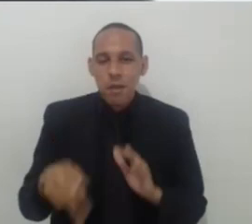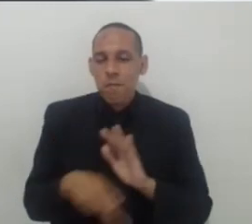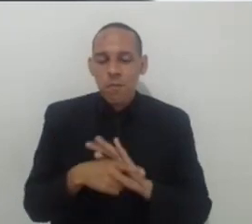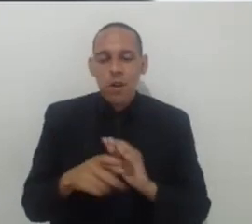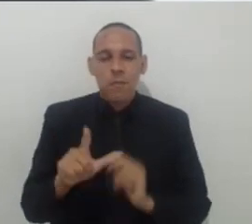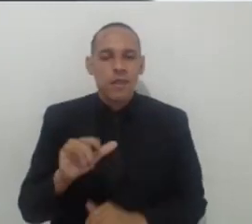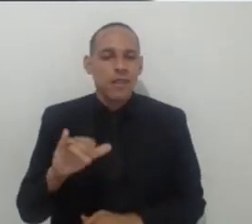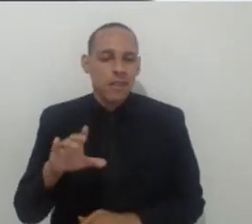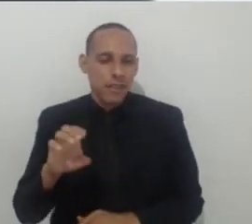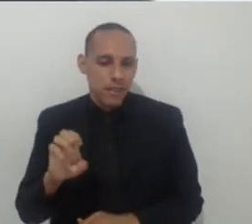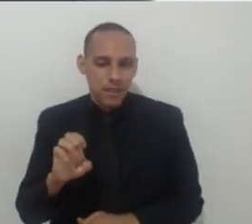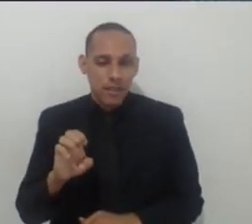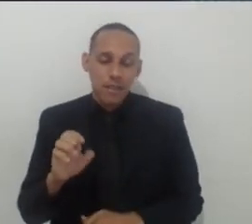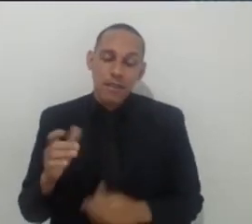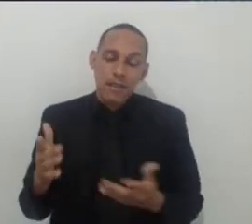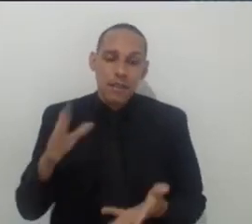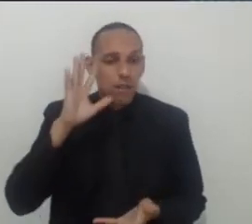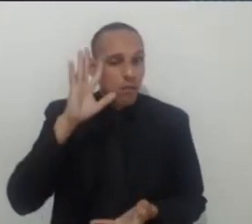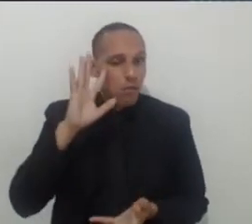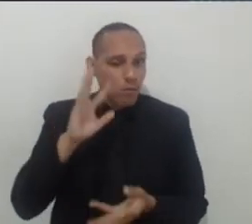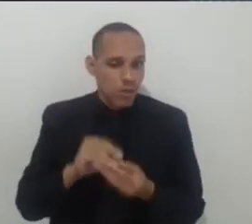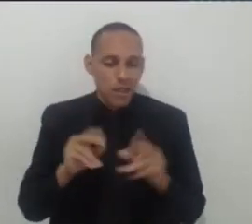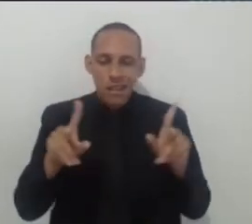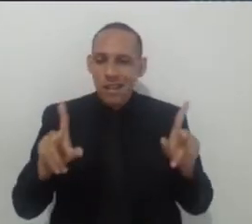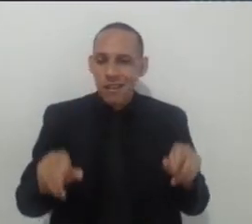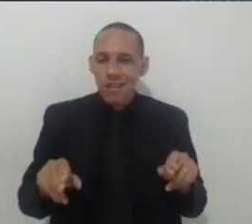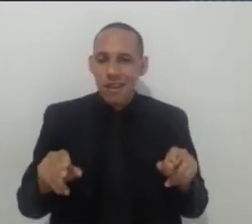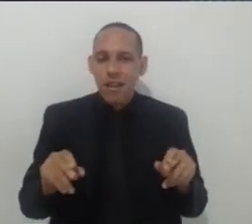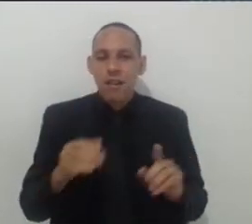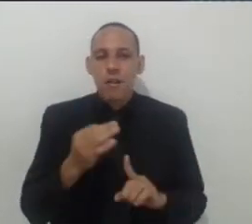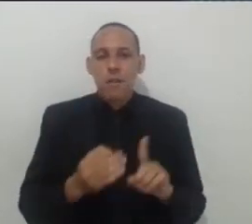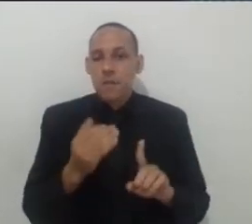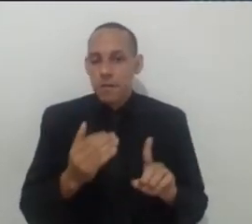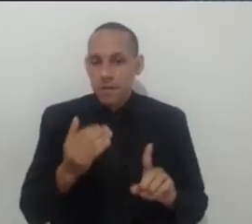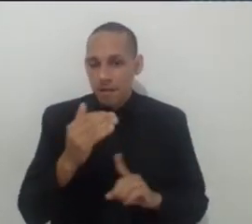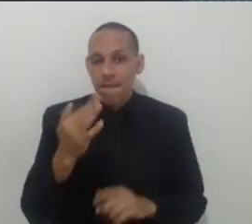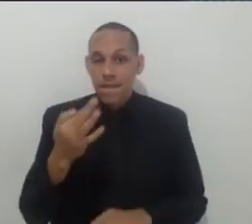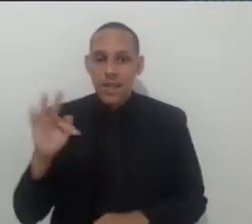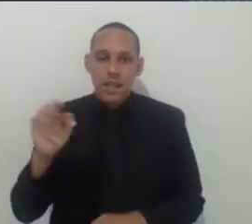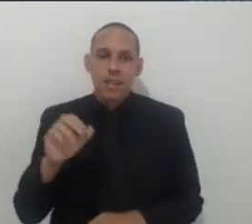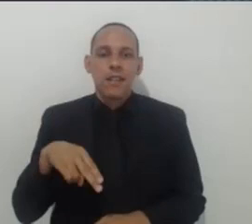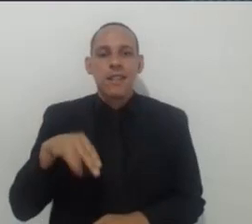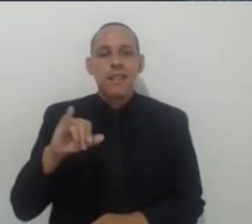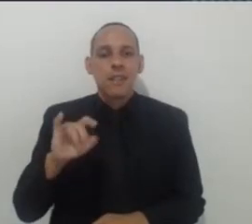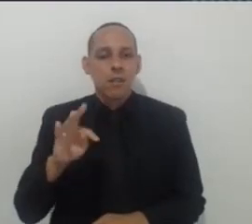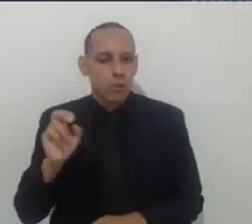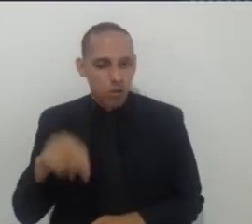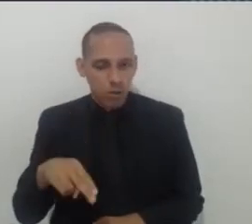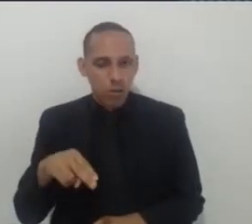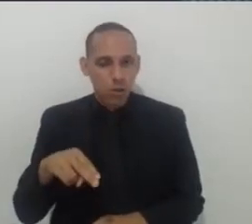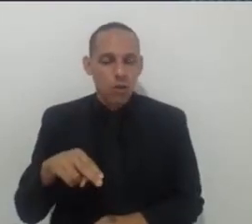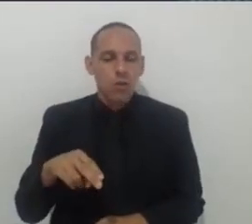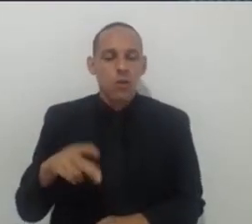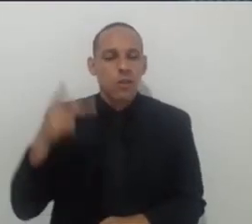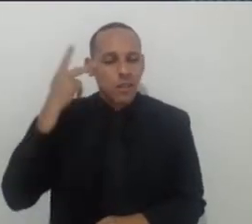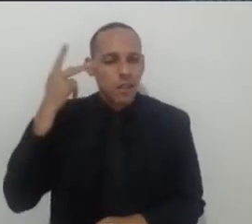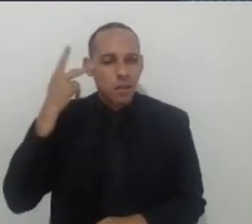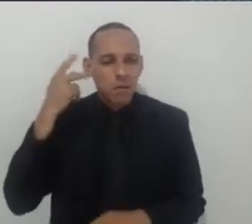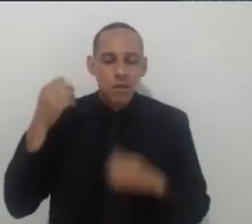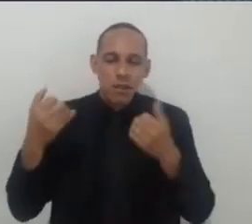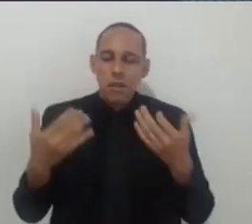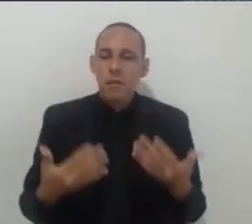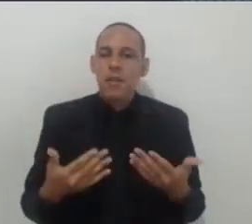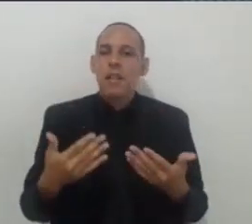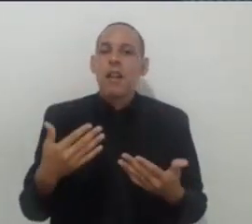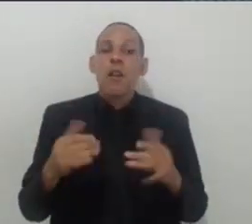Nesse mesmo pensado, o desembargador federal Newton do Luca, de São Paulo, não houve pronunciamento